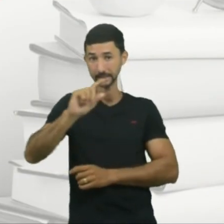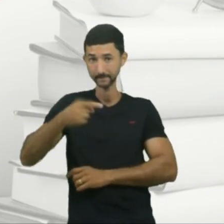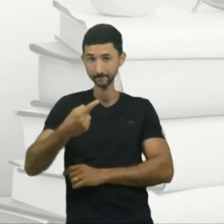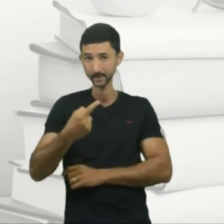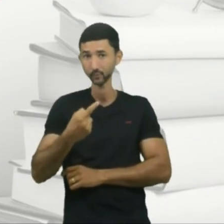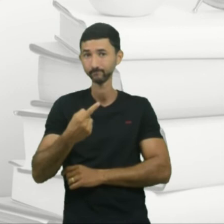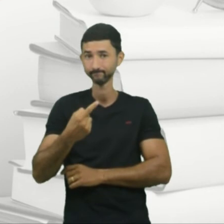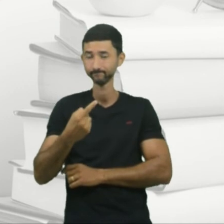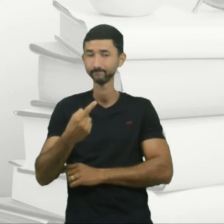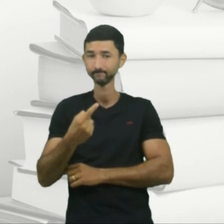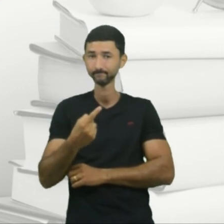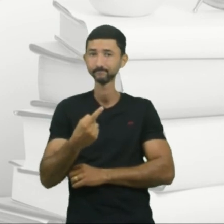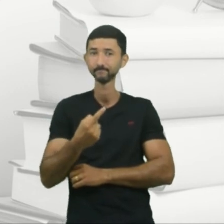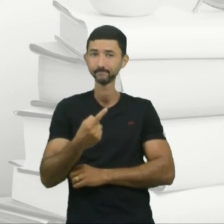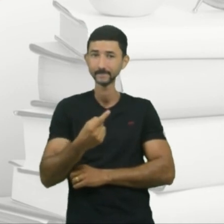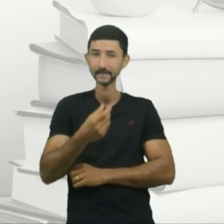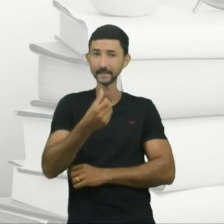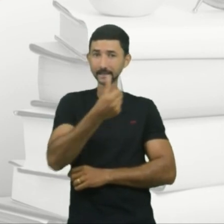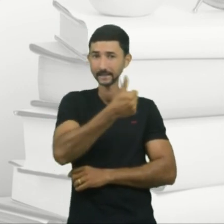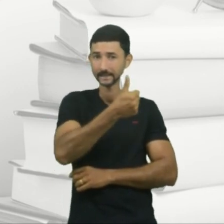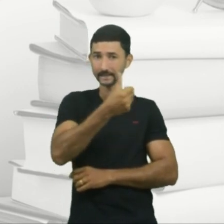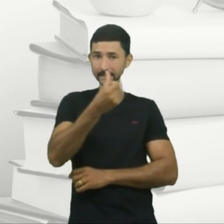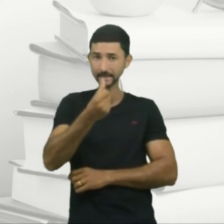R$15.000. Ele tem